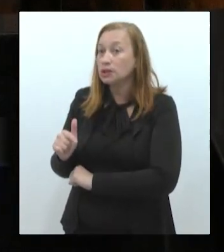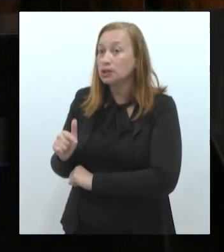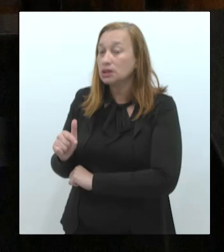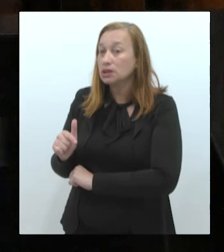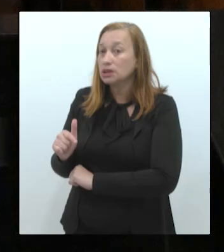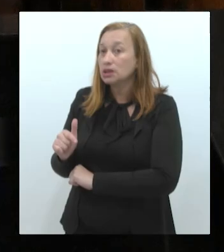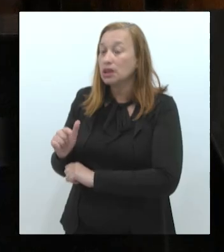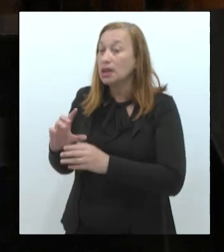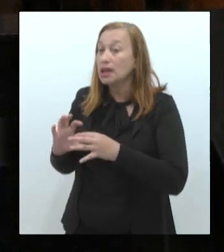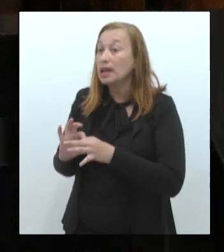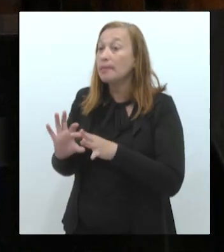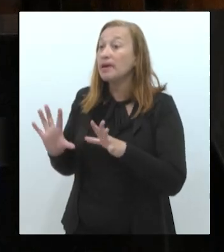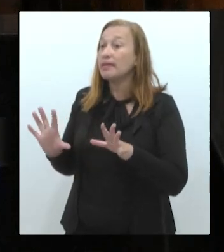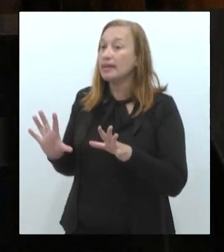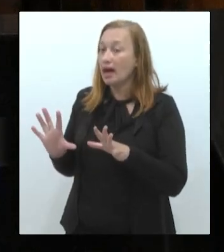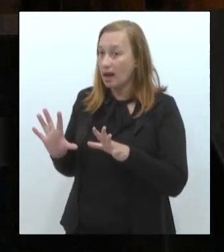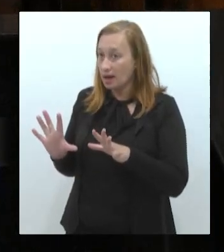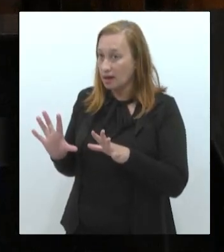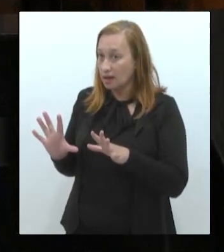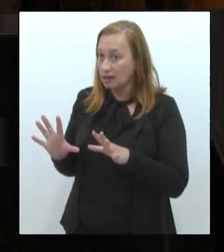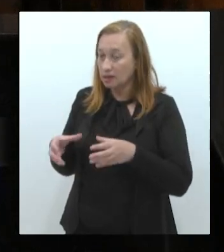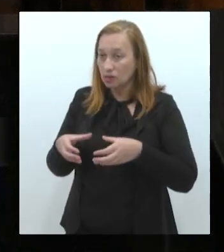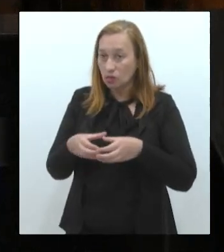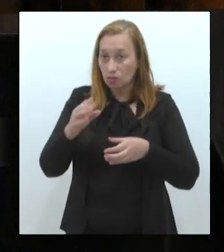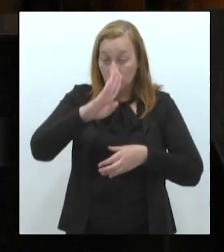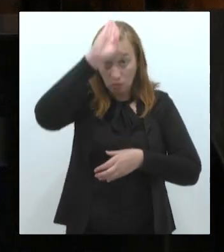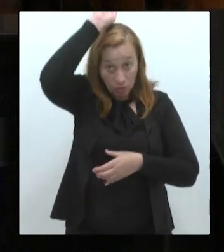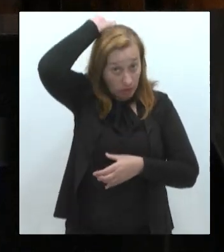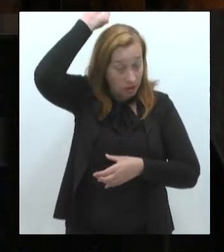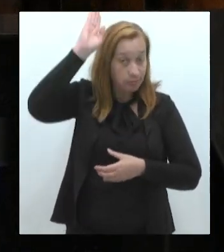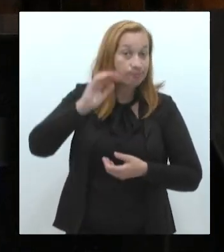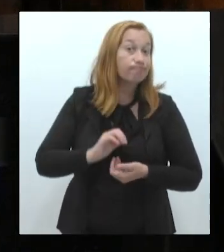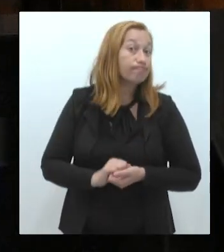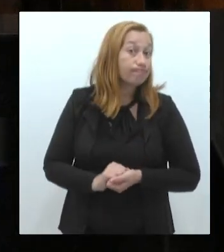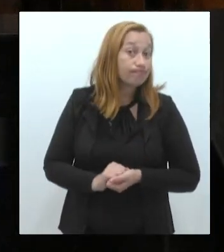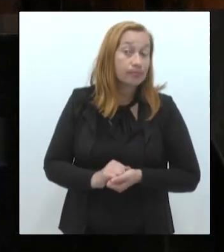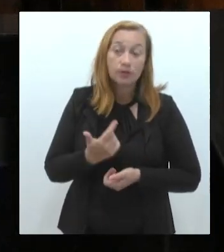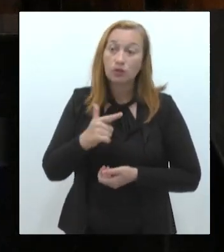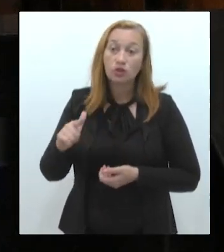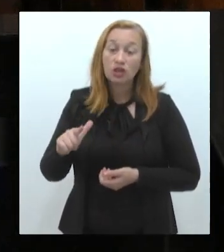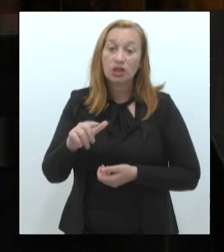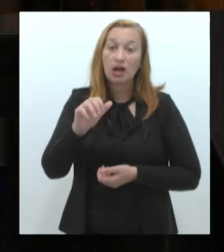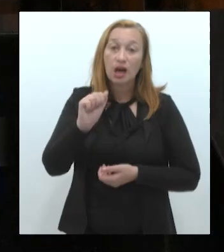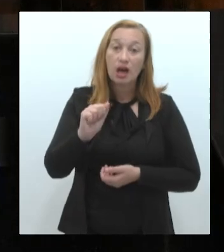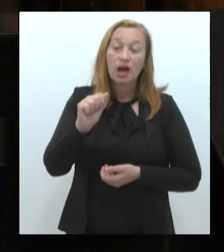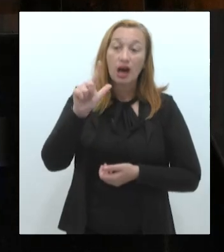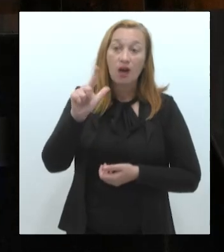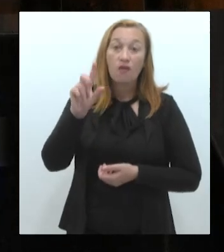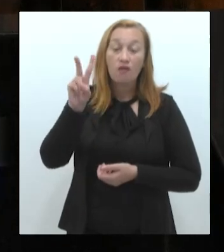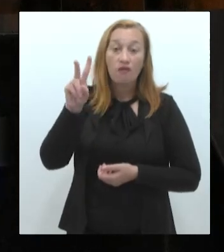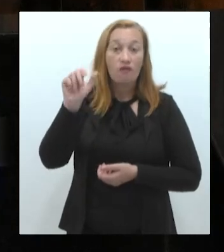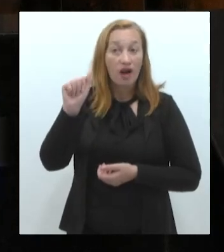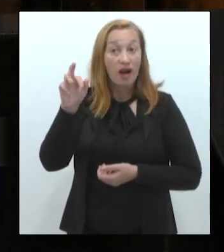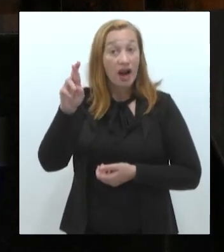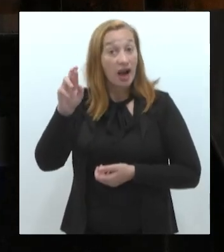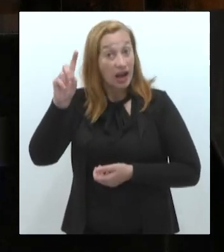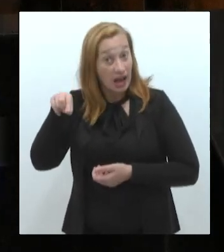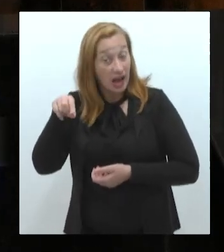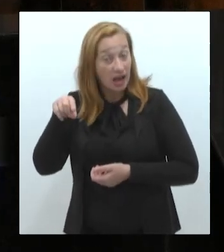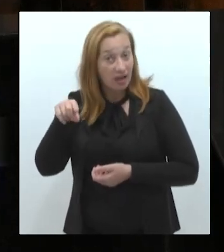licença, em linguagem popular, do Corpo de Bombeiros. Não tinha alvará do Corpo de Bombeiros. Isto é, não